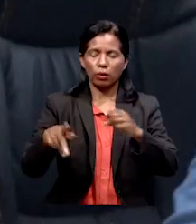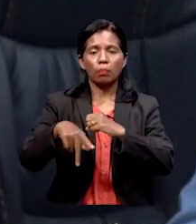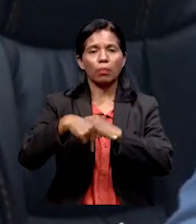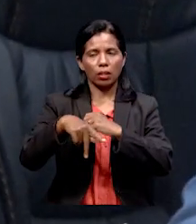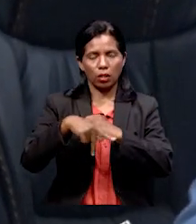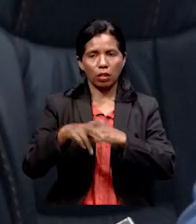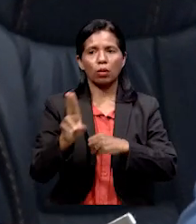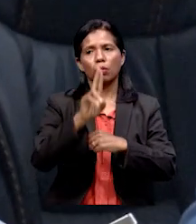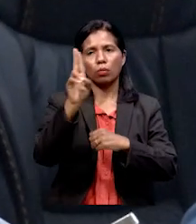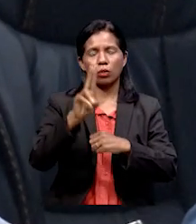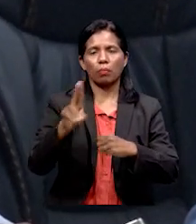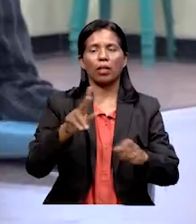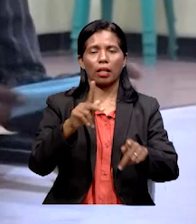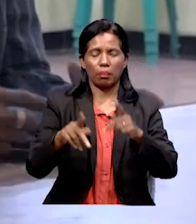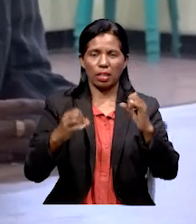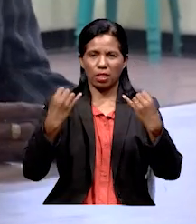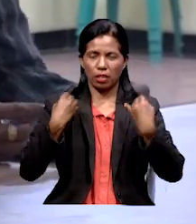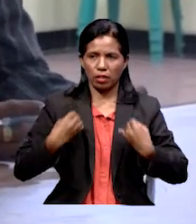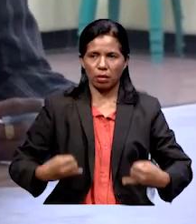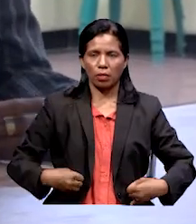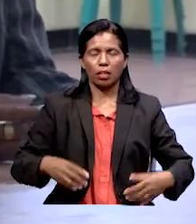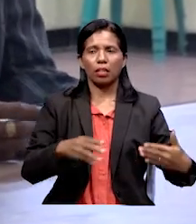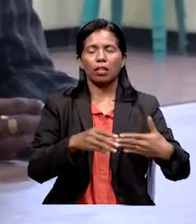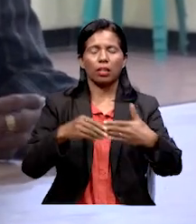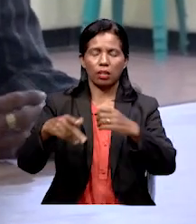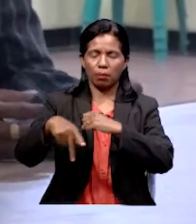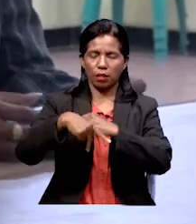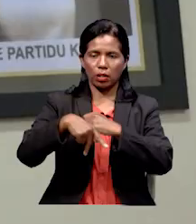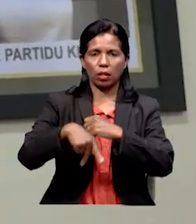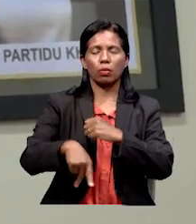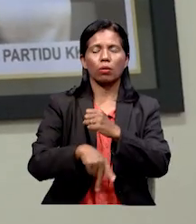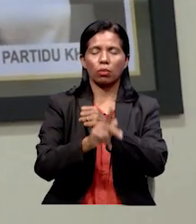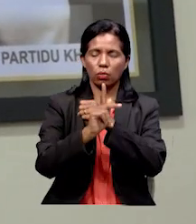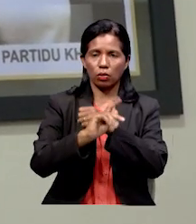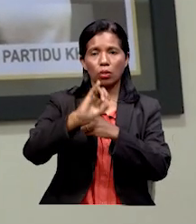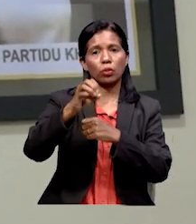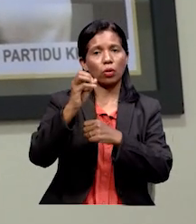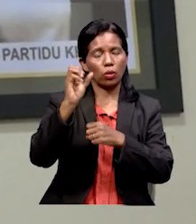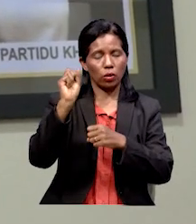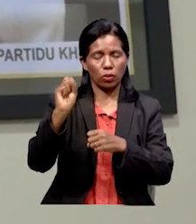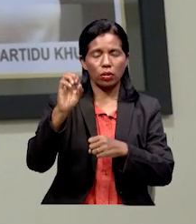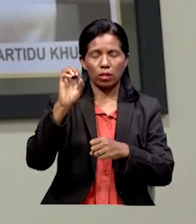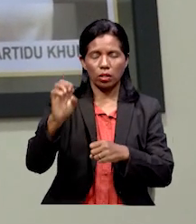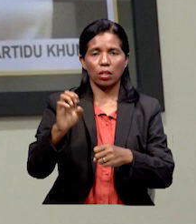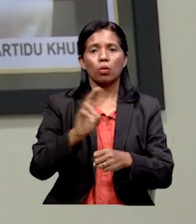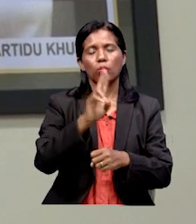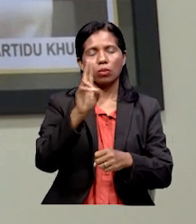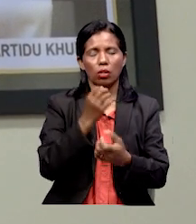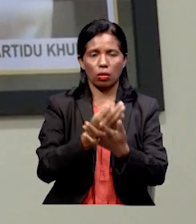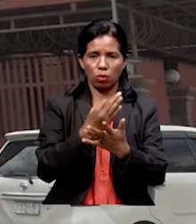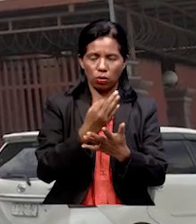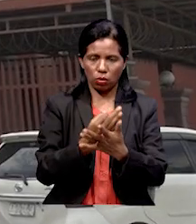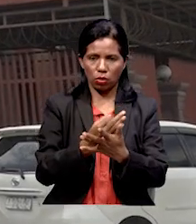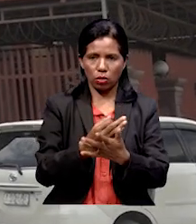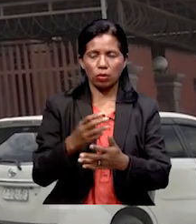usa ba interesse pessoal liu liderança máximo partido Kuntu José dos Santos ne Mori Bukar usa osan subvenção público ne